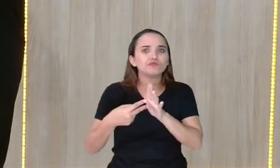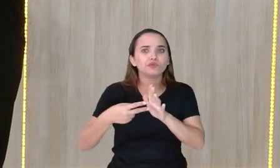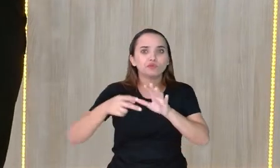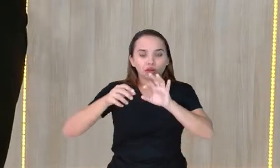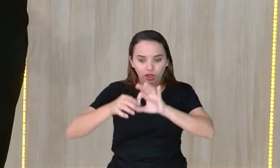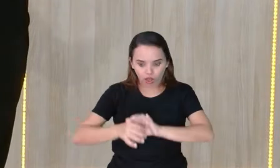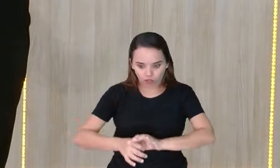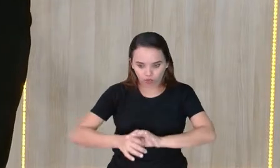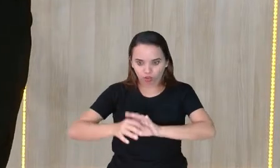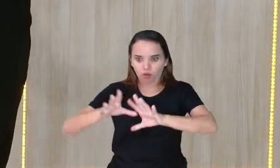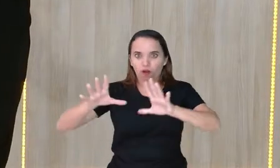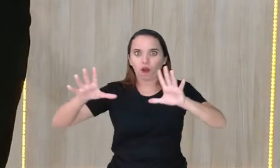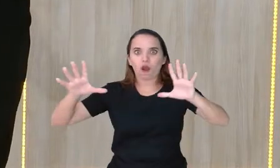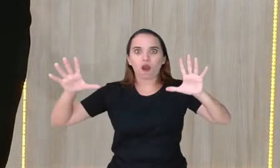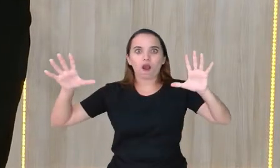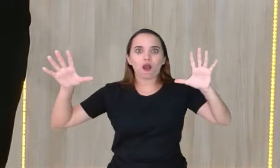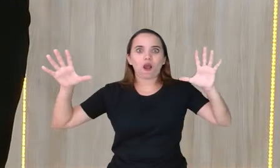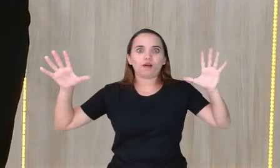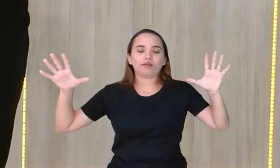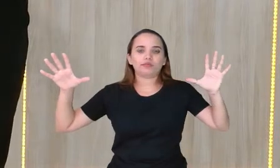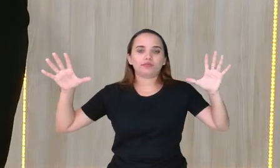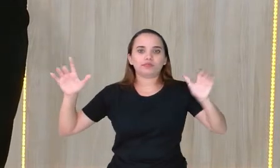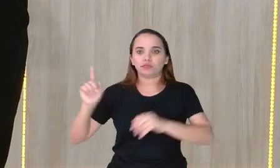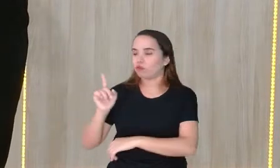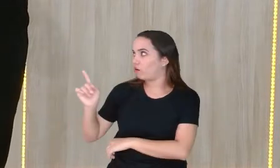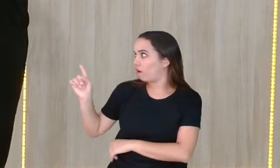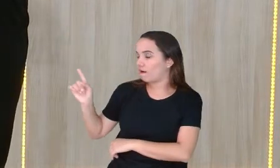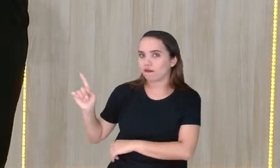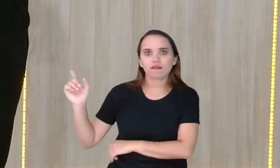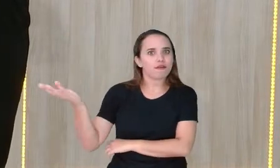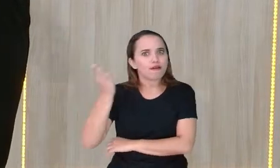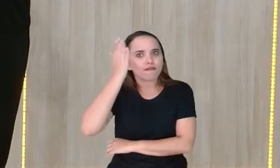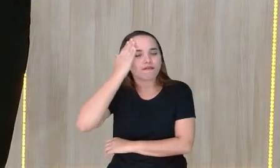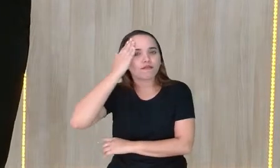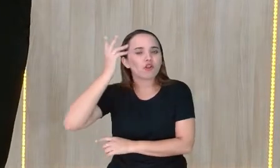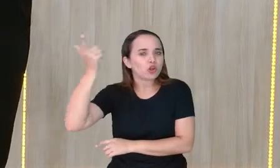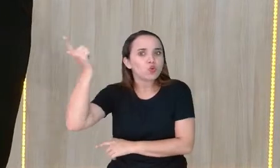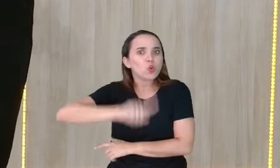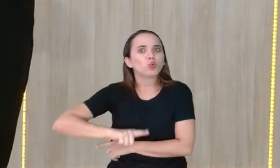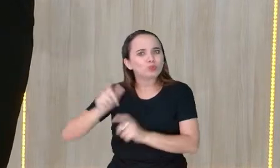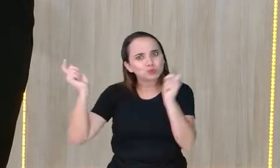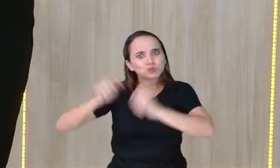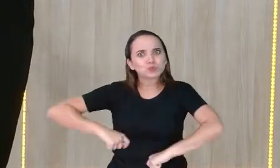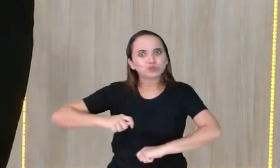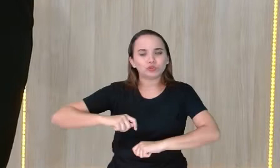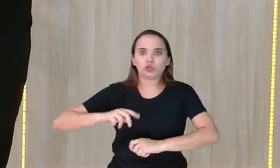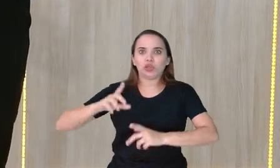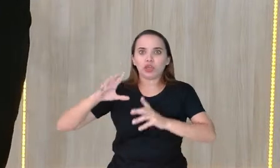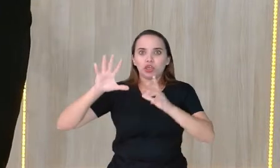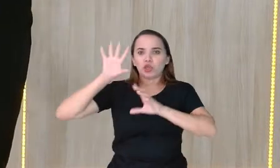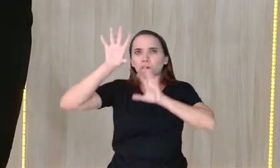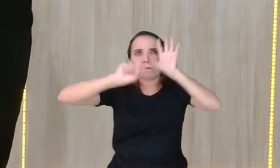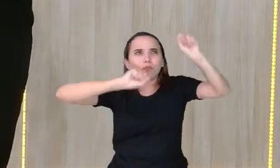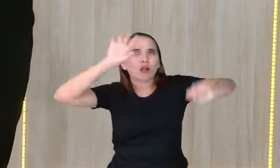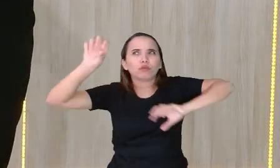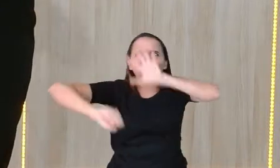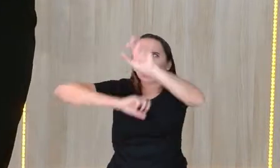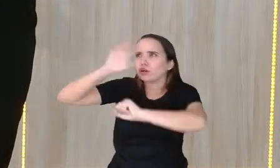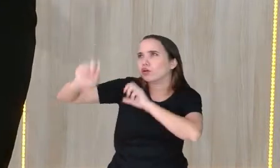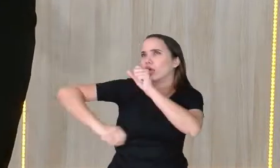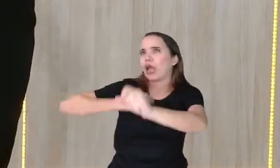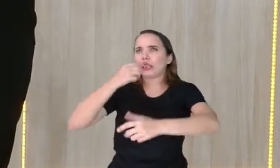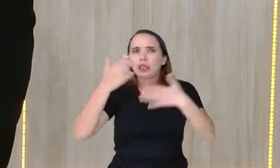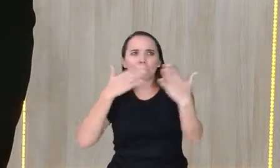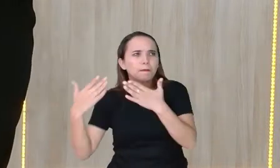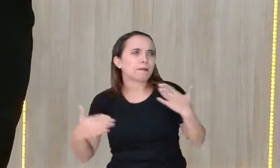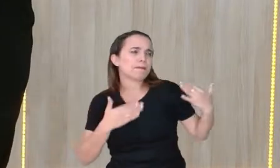ampliação muito maior. Aqui ele conseguiu condensar o máximo de sentidos e discursos e